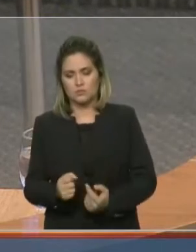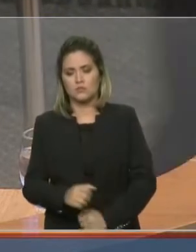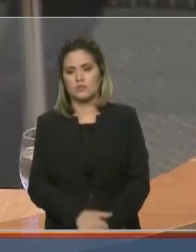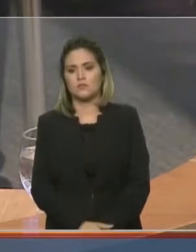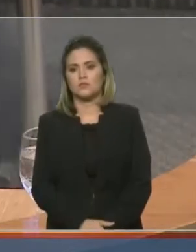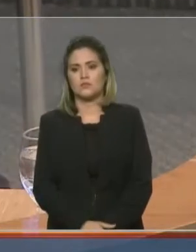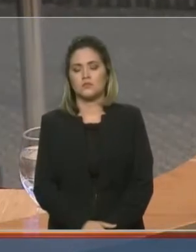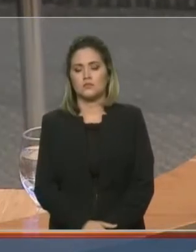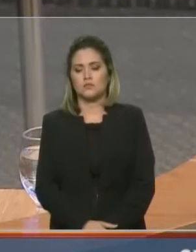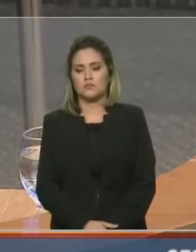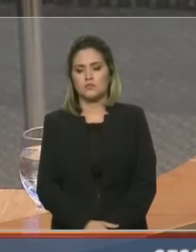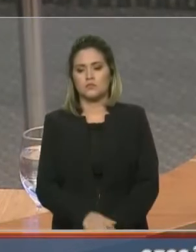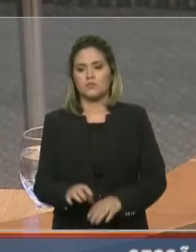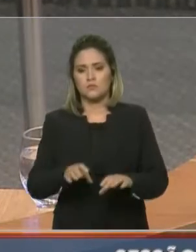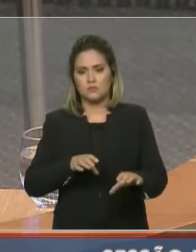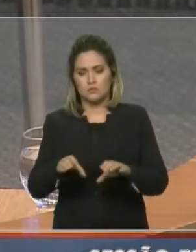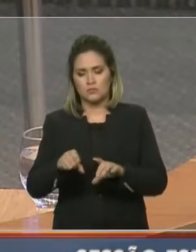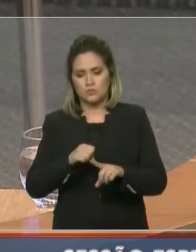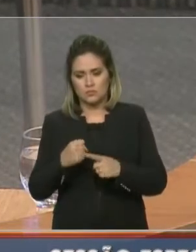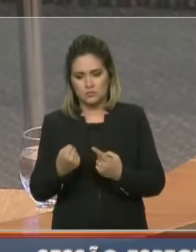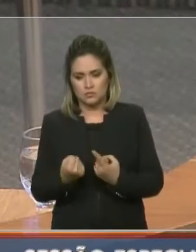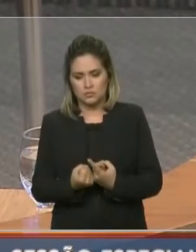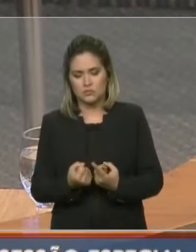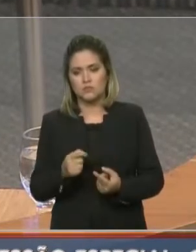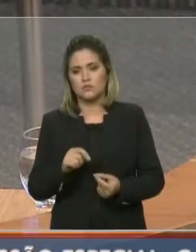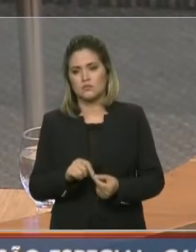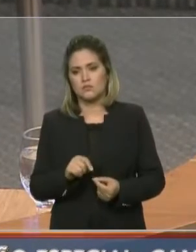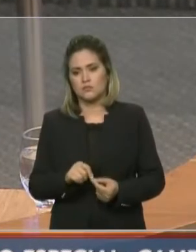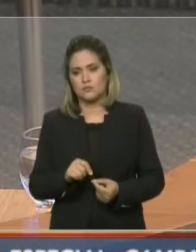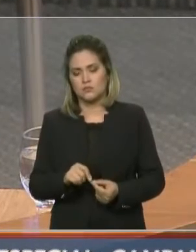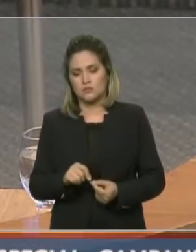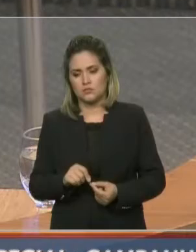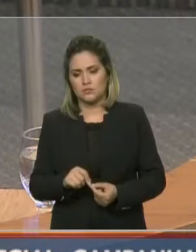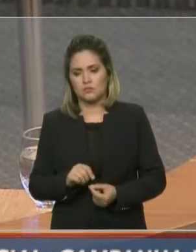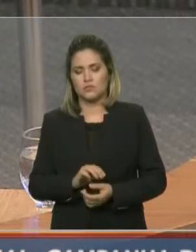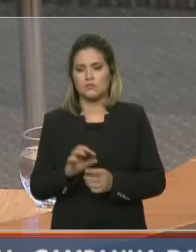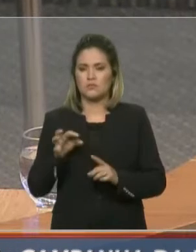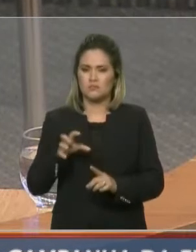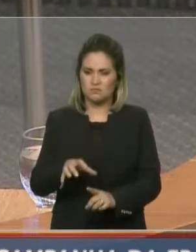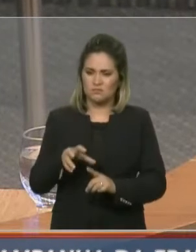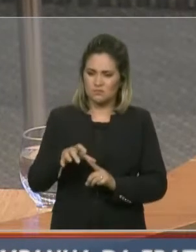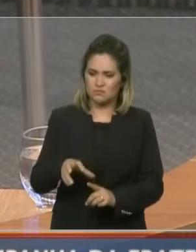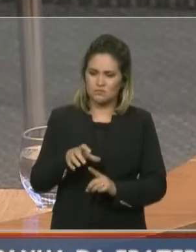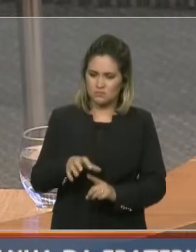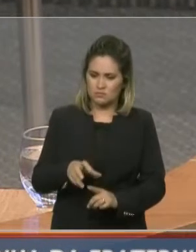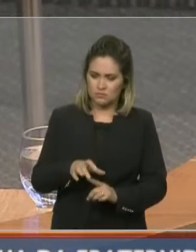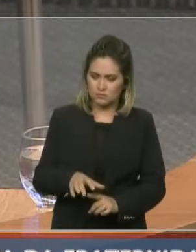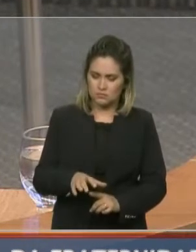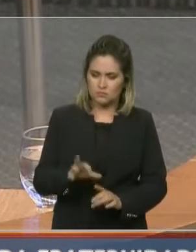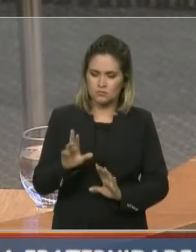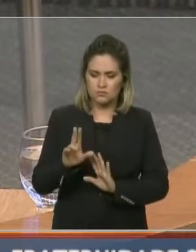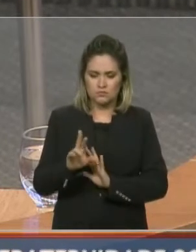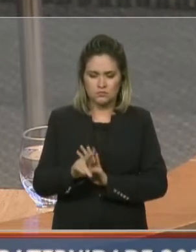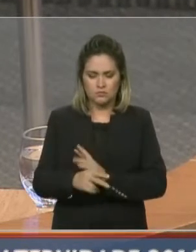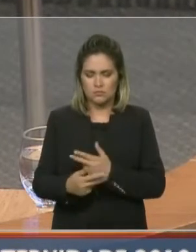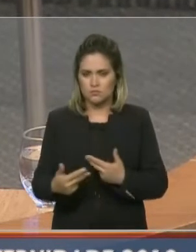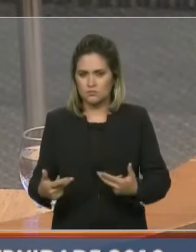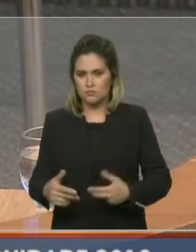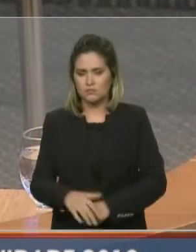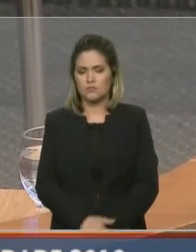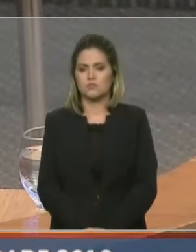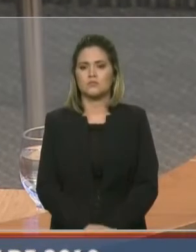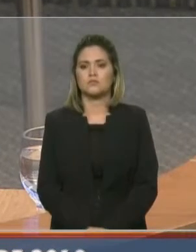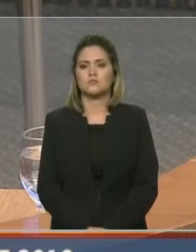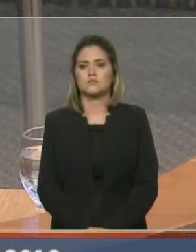especial, os movimentos sociais têm passado, de criminalização, de perseguição e tantas outras situações. E